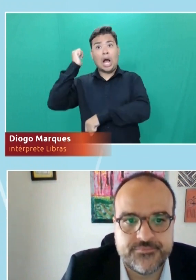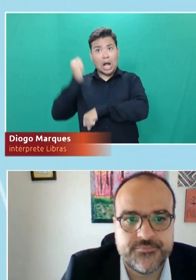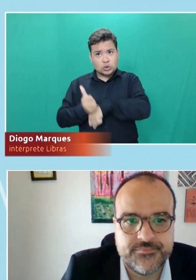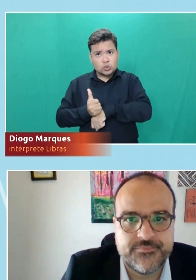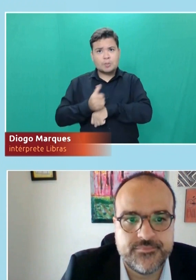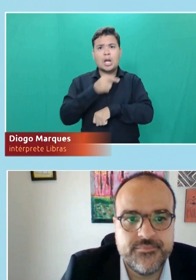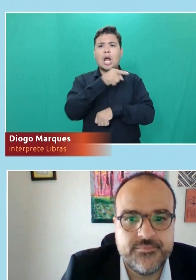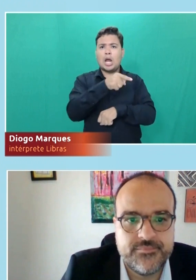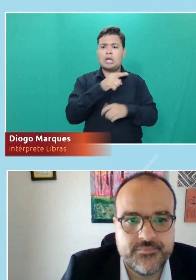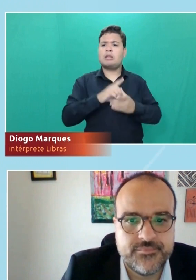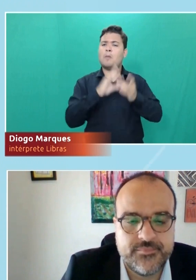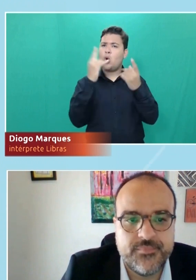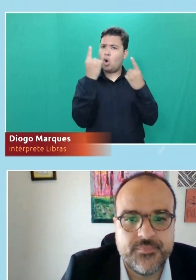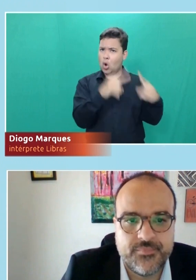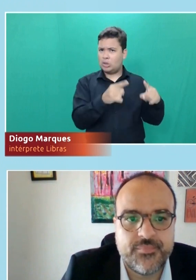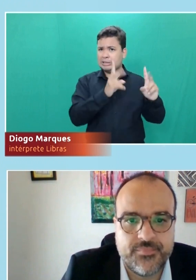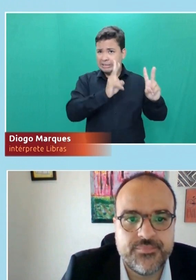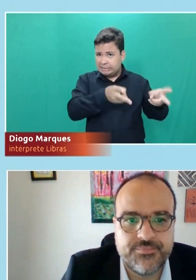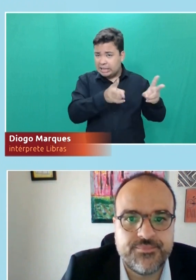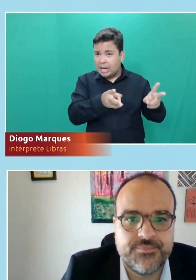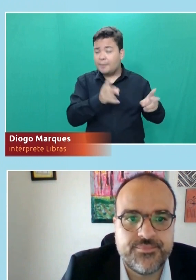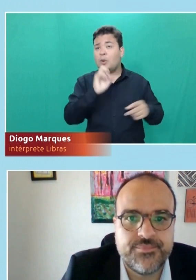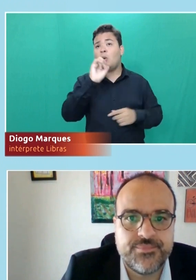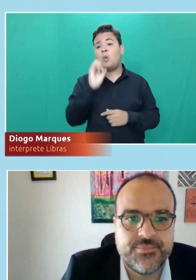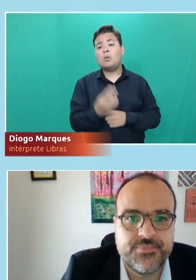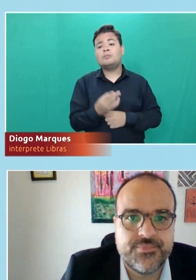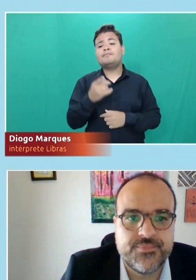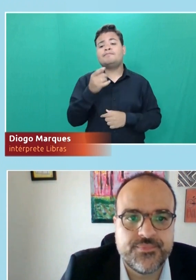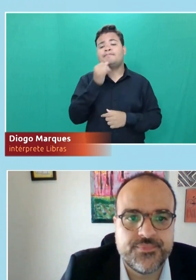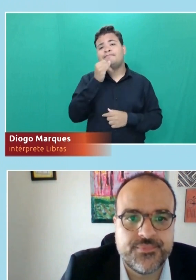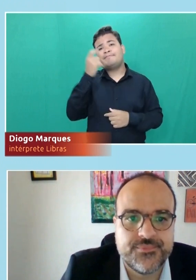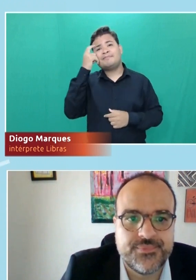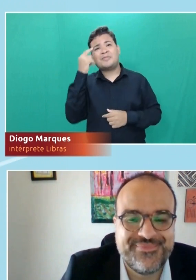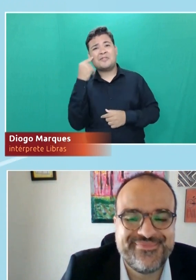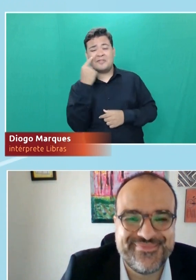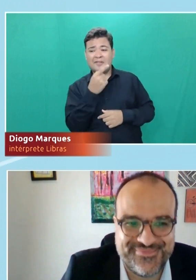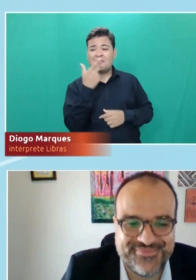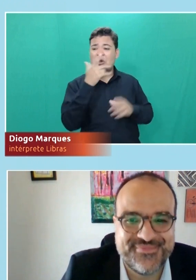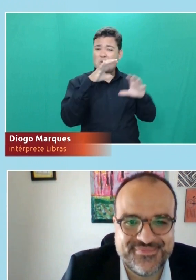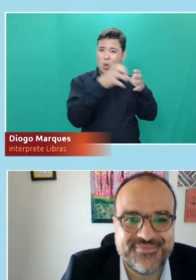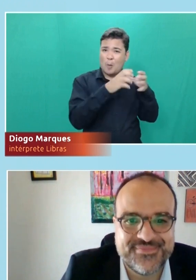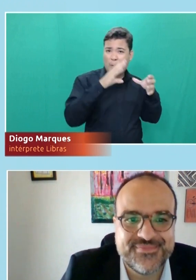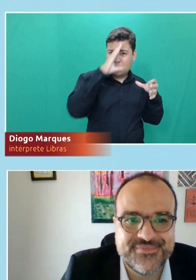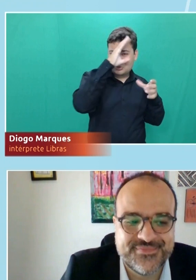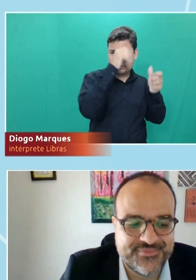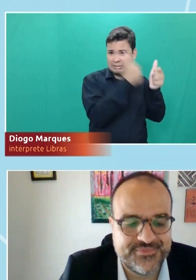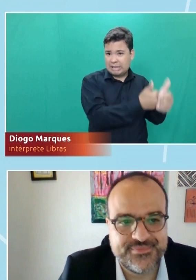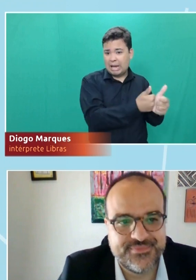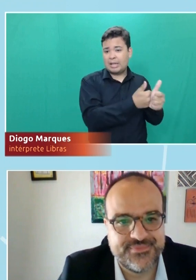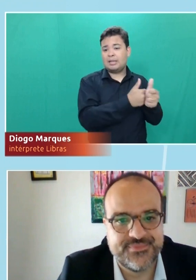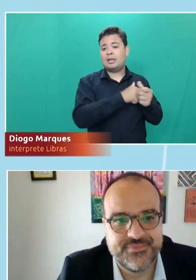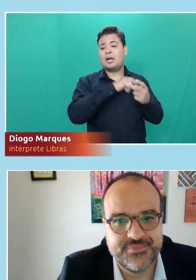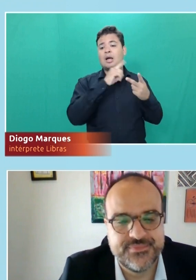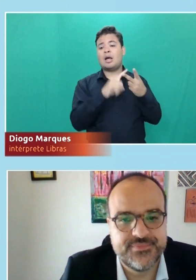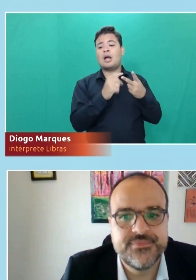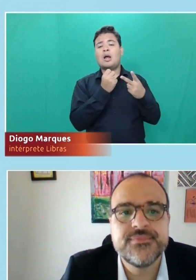uma potência nesse movimento que a gente, não sei se o senhor chama como bolsonarista, tem estudiosos que chamam de maneiras diferentes, né? Mas